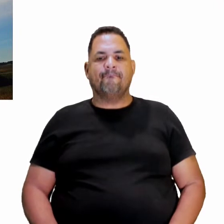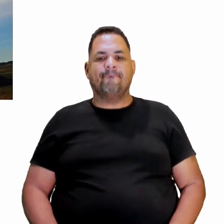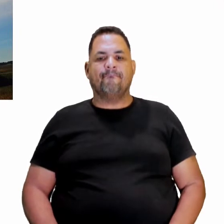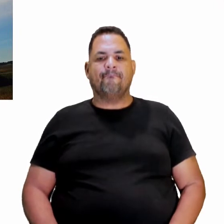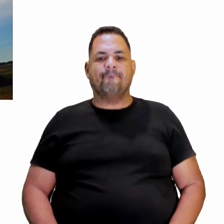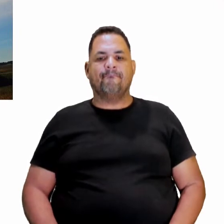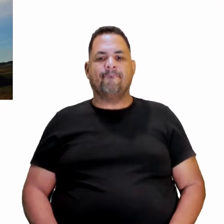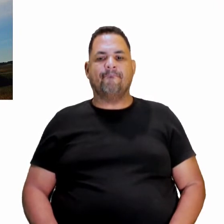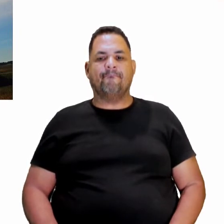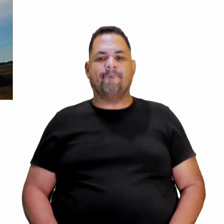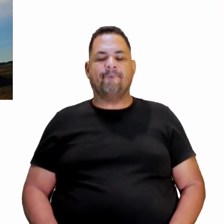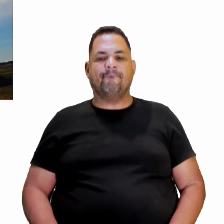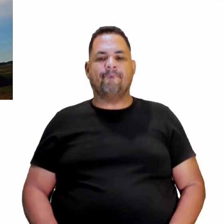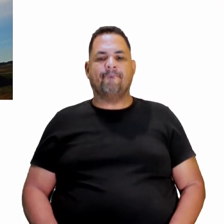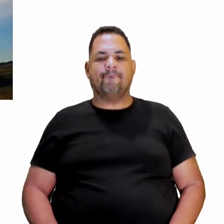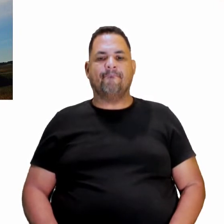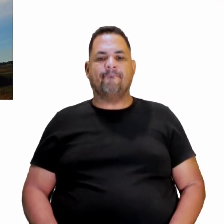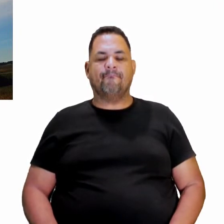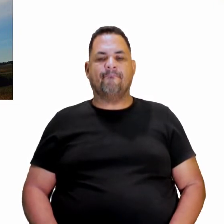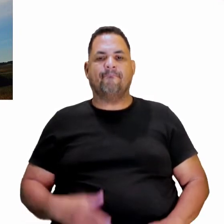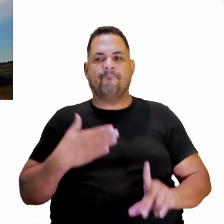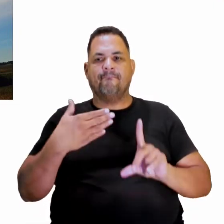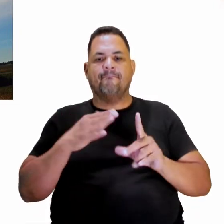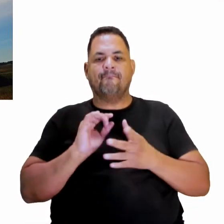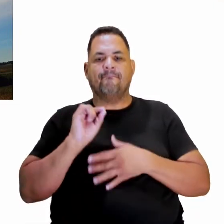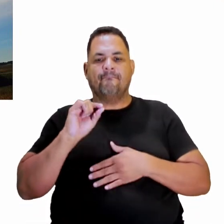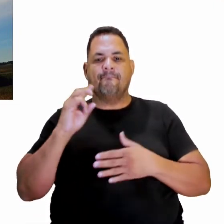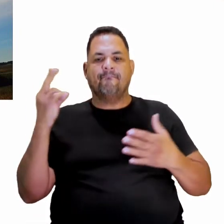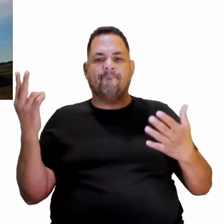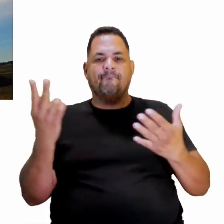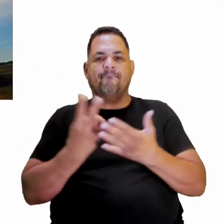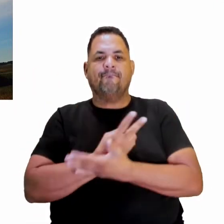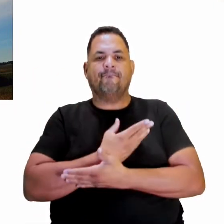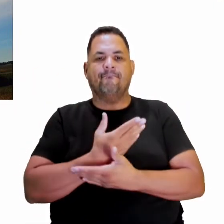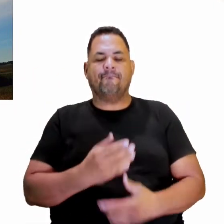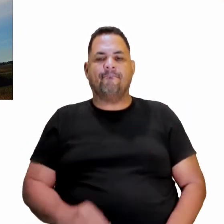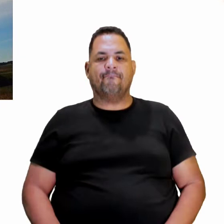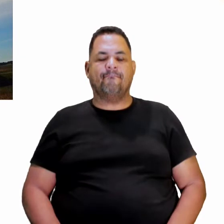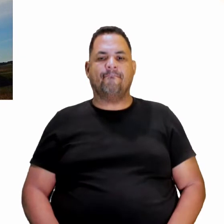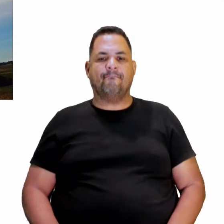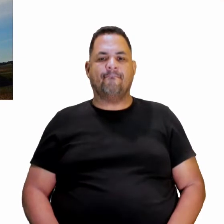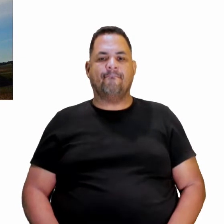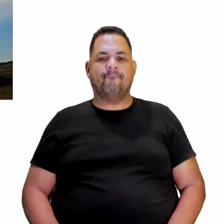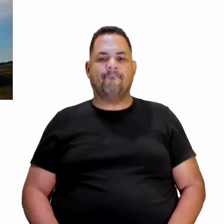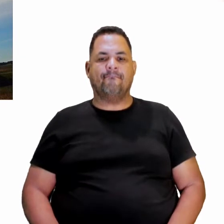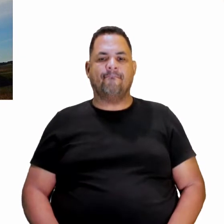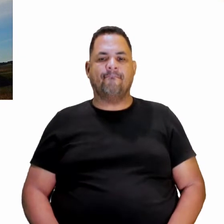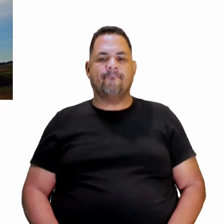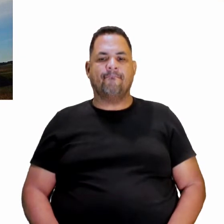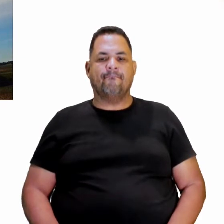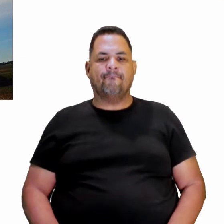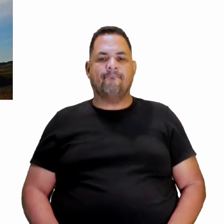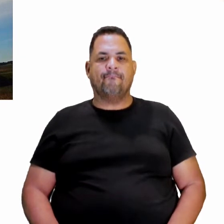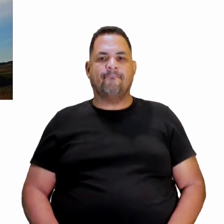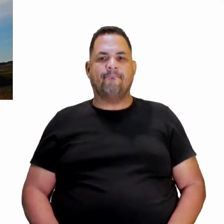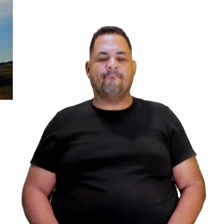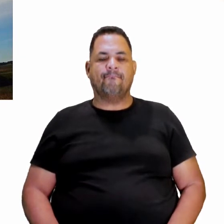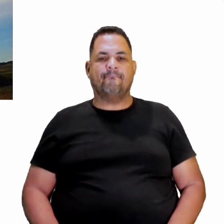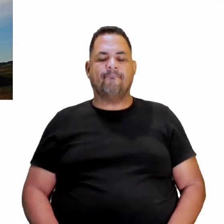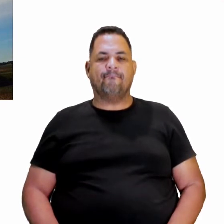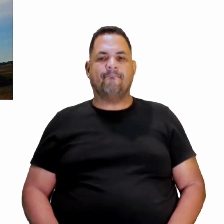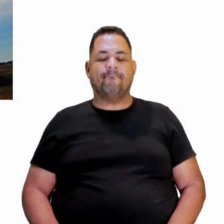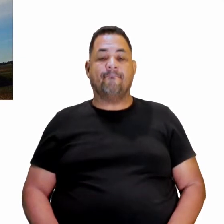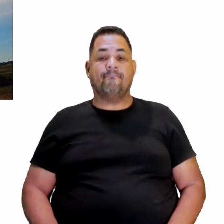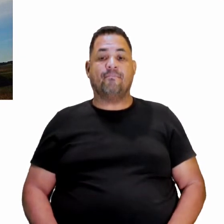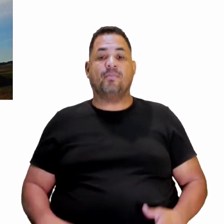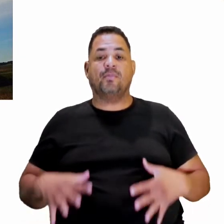one. O último slide sobre essas situações, sobre essas situations about the holiday,